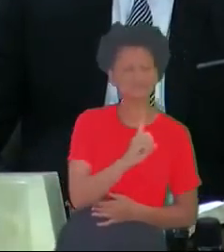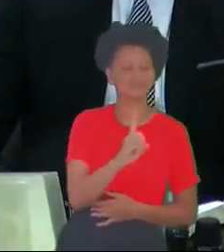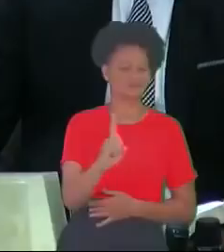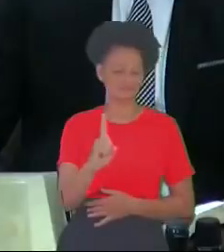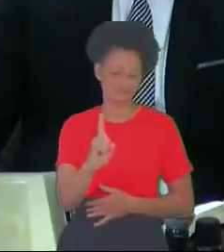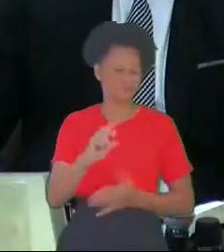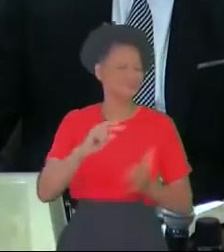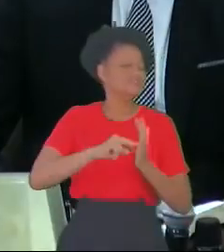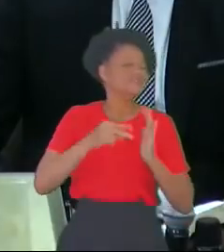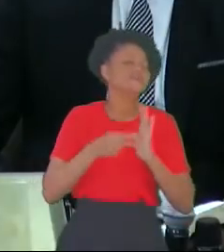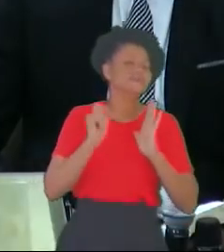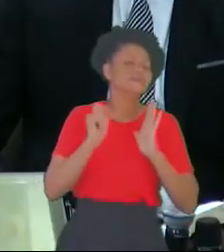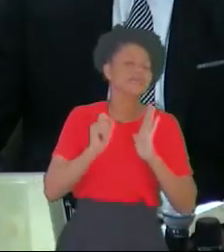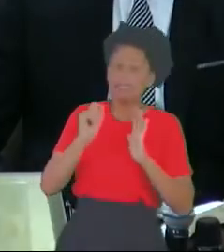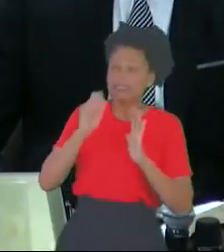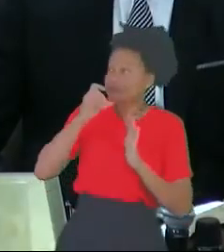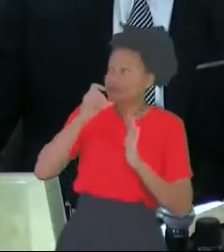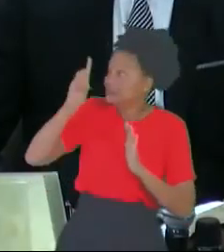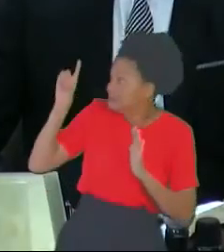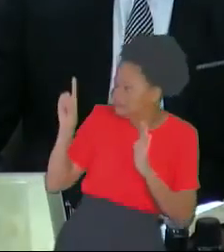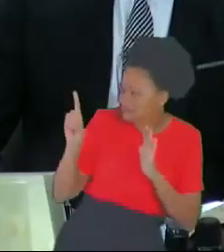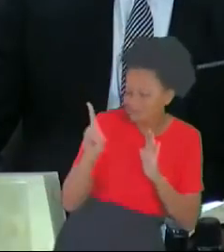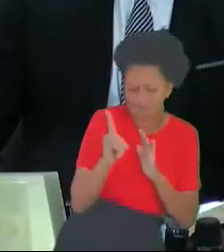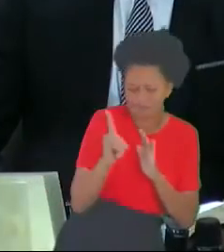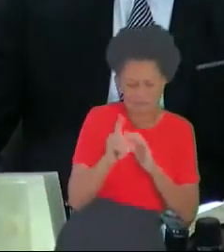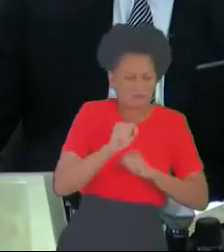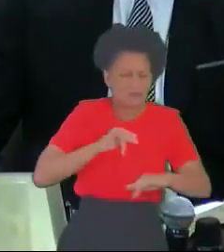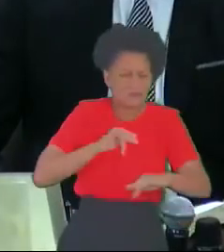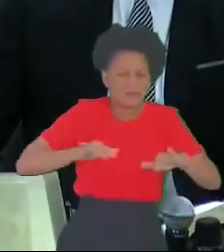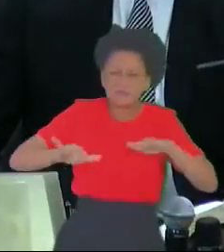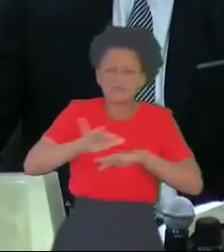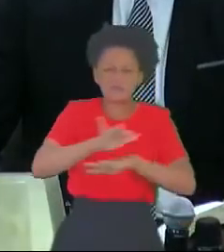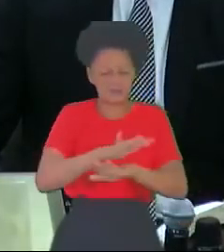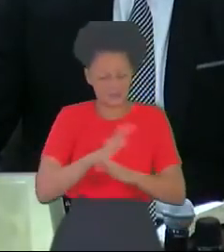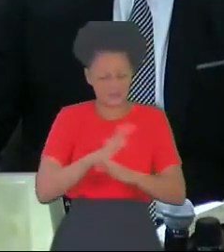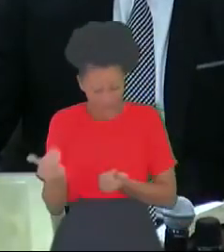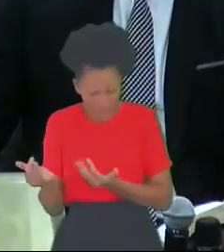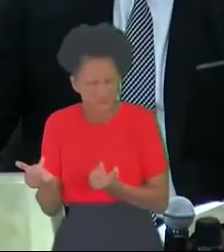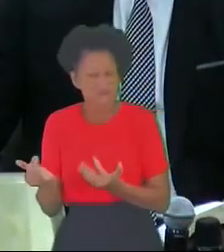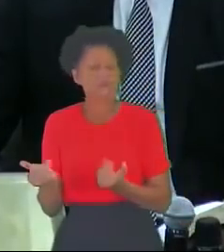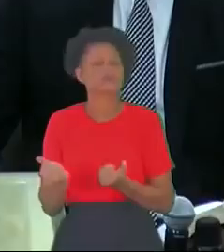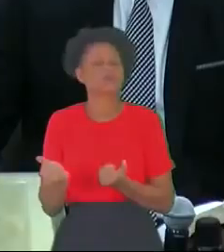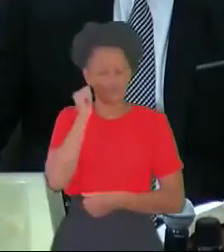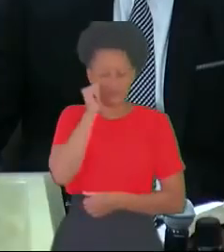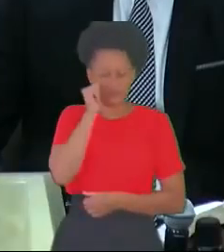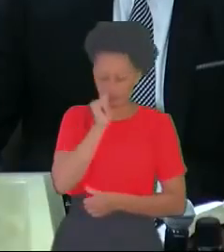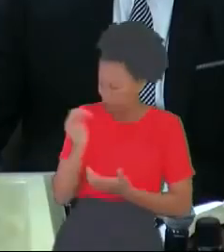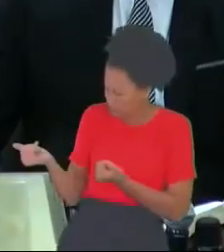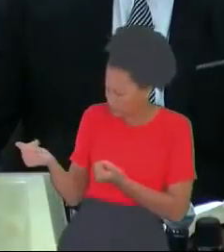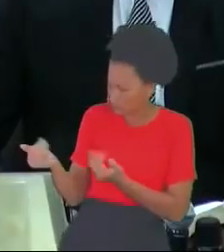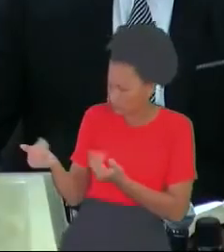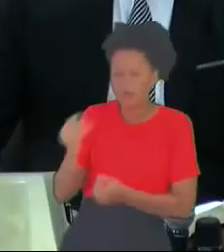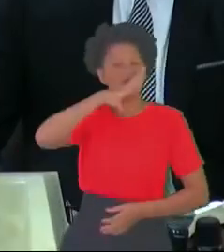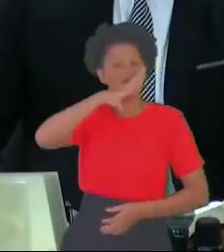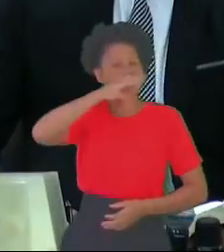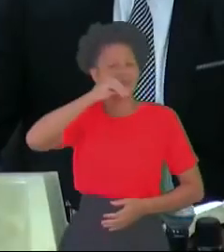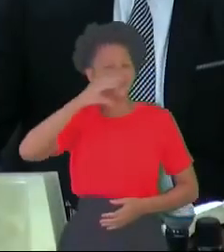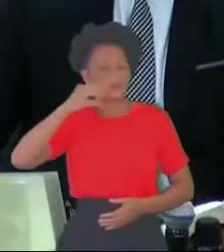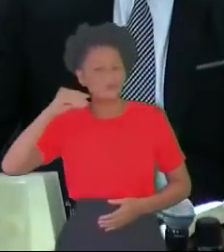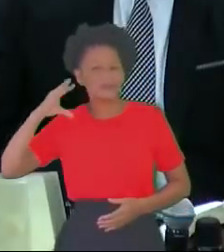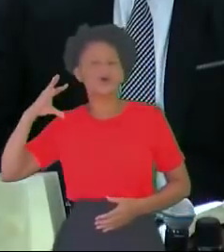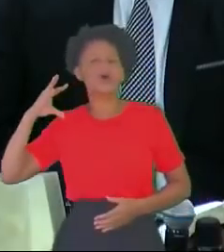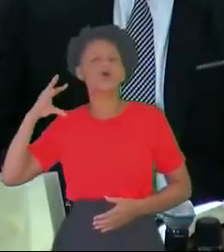jardim. Eu tenho certeza que tem irmãos jovens, irmãs jovens, adolescentes que